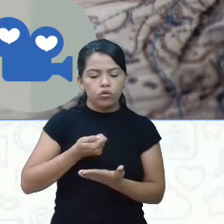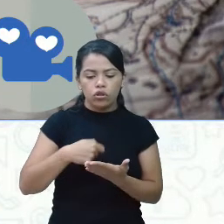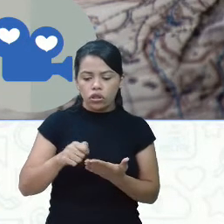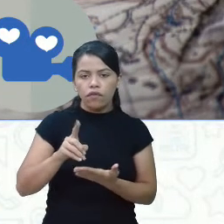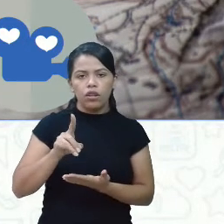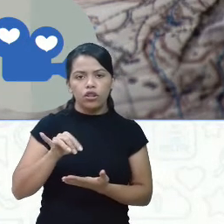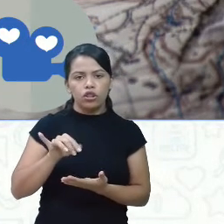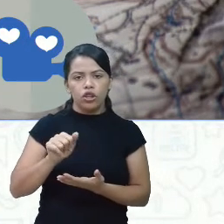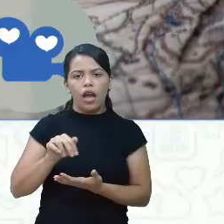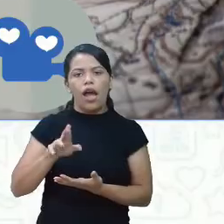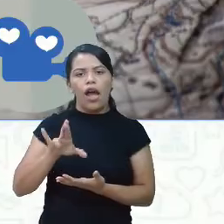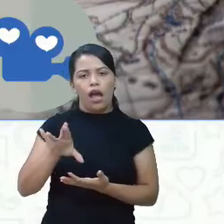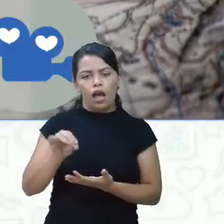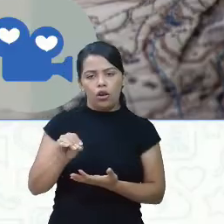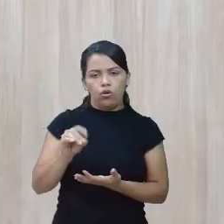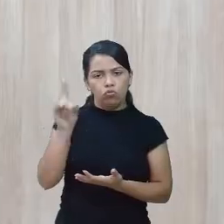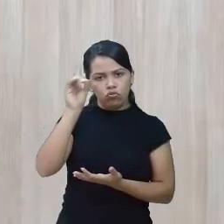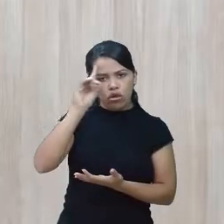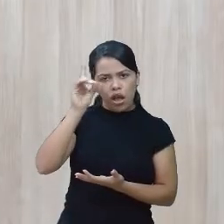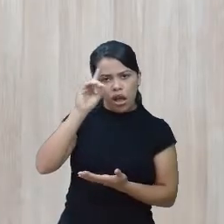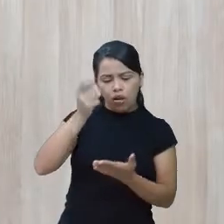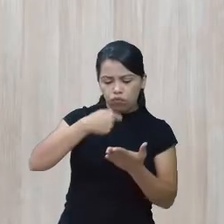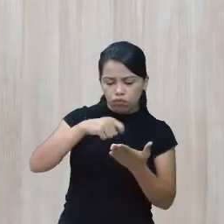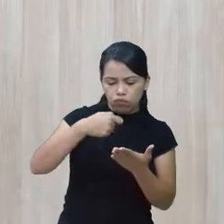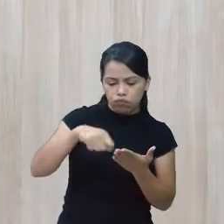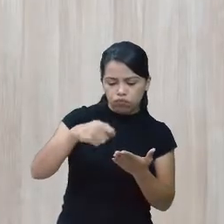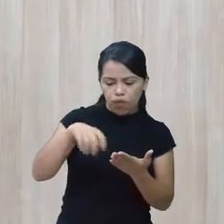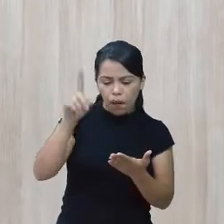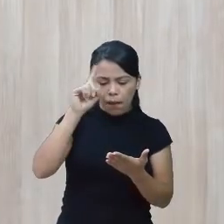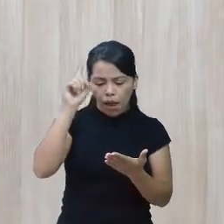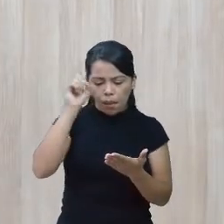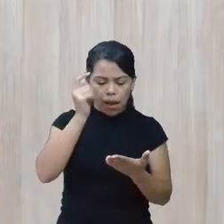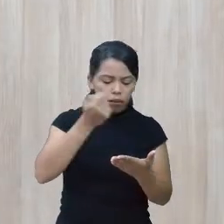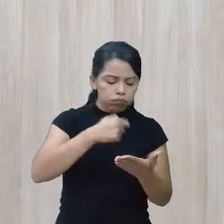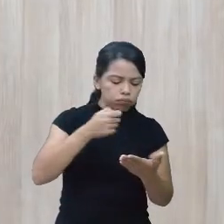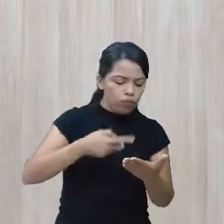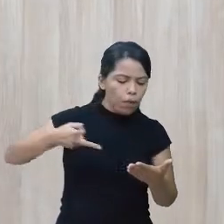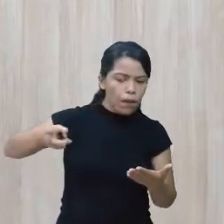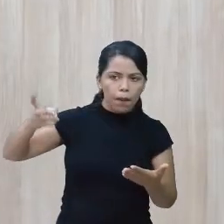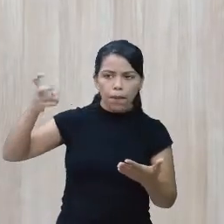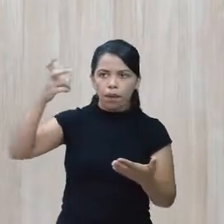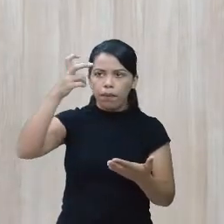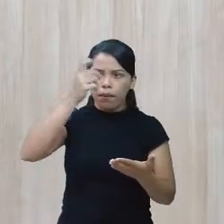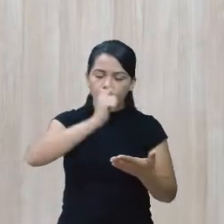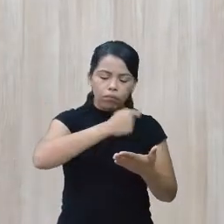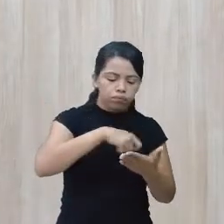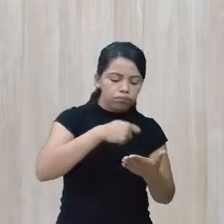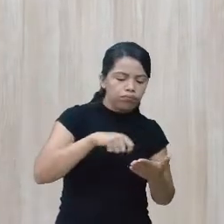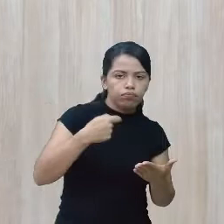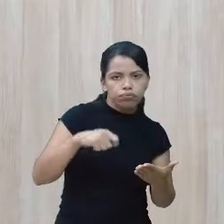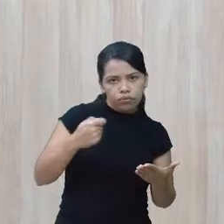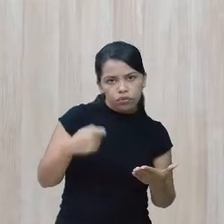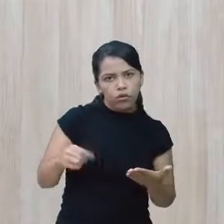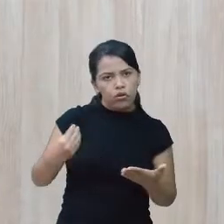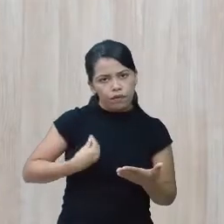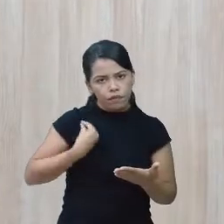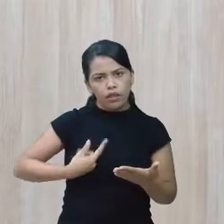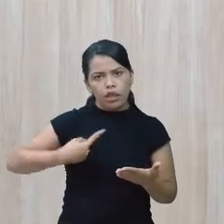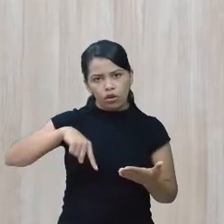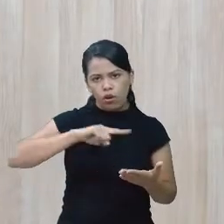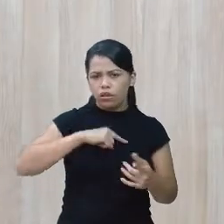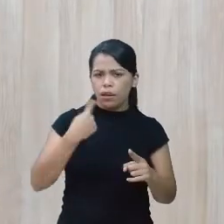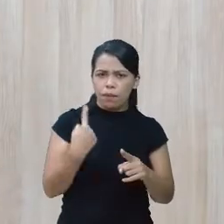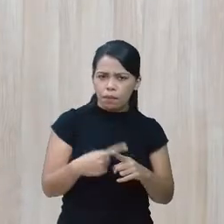diários. Então, quando a gente for escrever o diário da gente com as nossas percepções sobre a nossa vida, por que não também trazer as